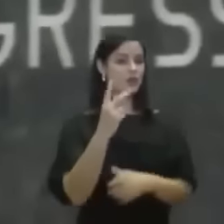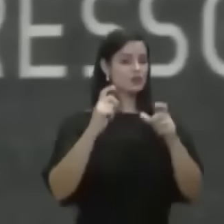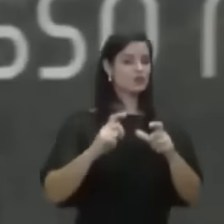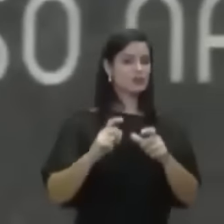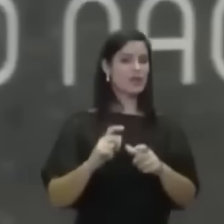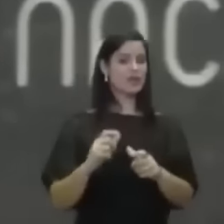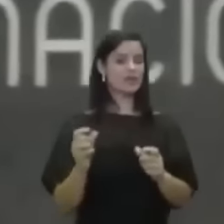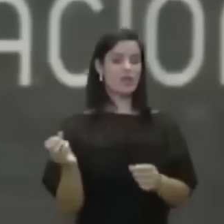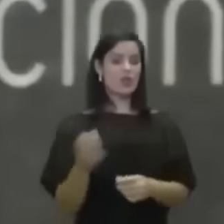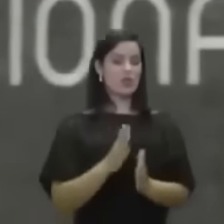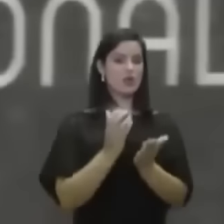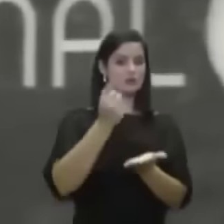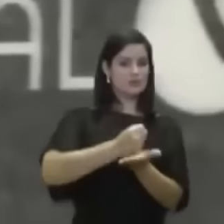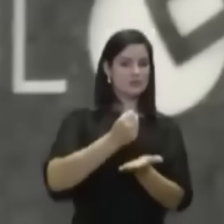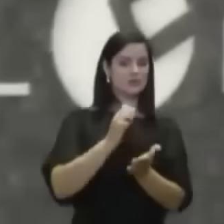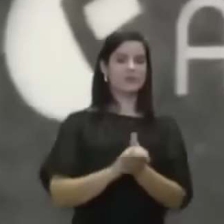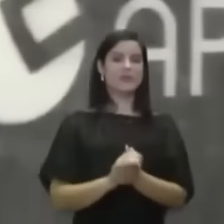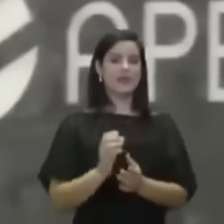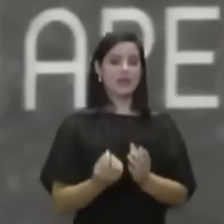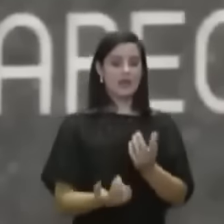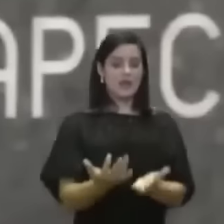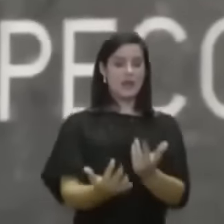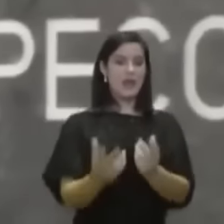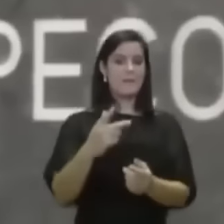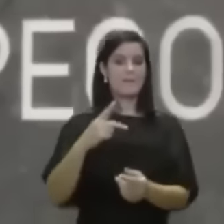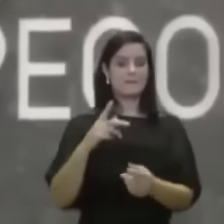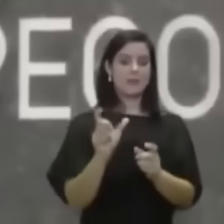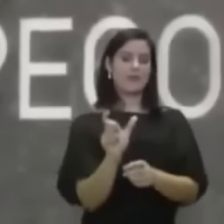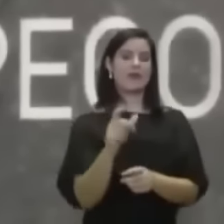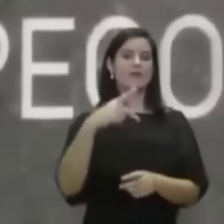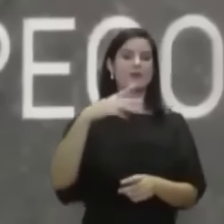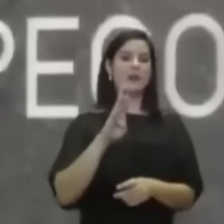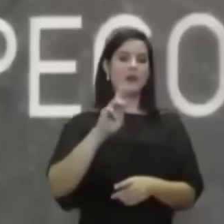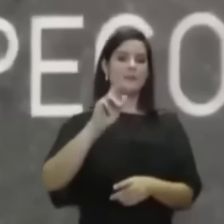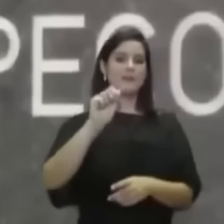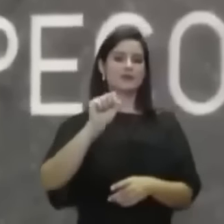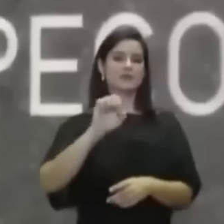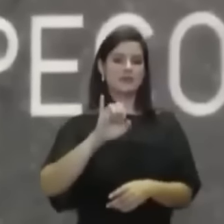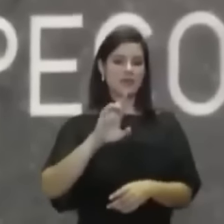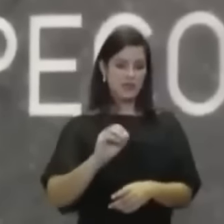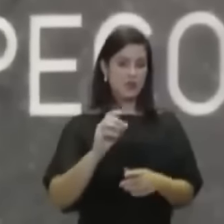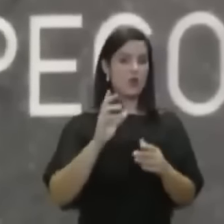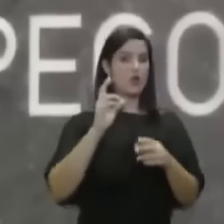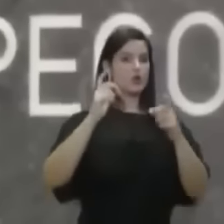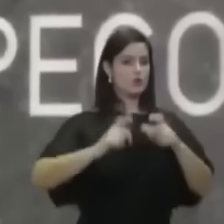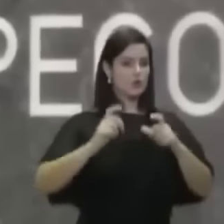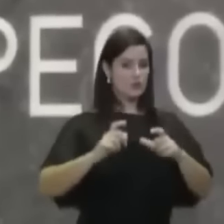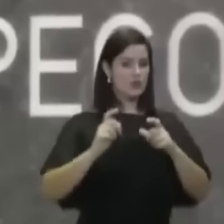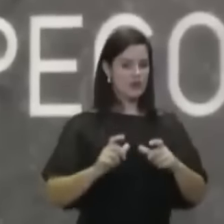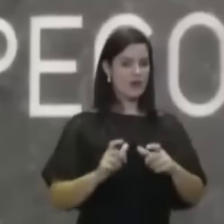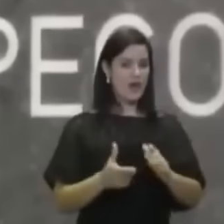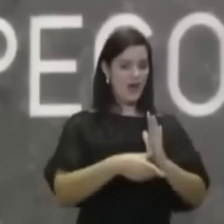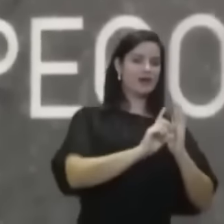onde aparece a palavra braseiro. Foi onde Pedro negou Jesus e onde Pedro foi restaurado por Jesus.